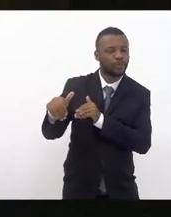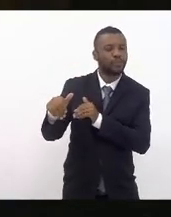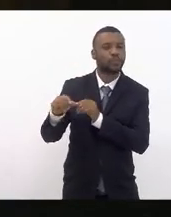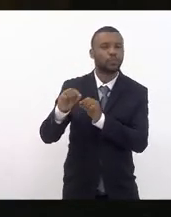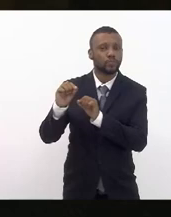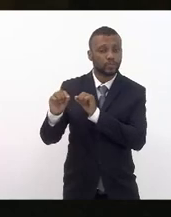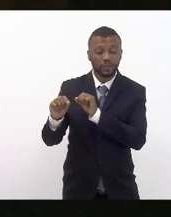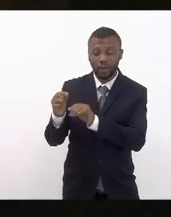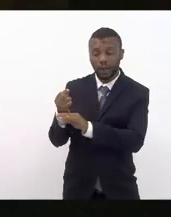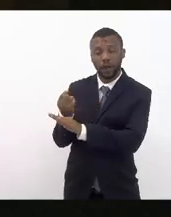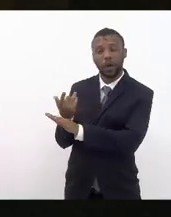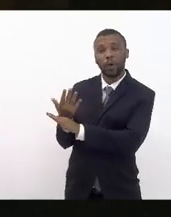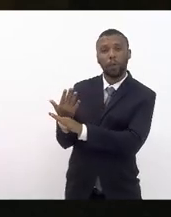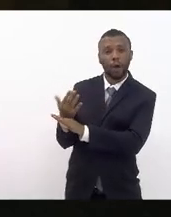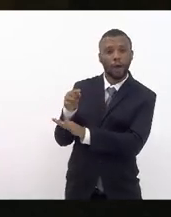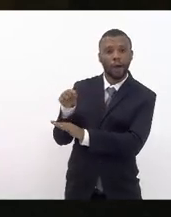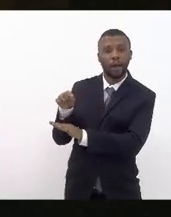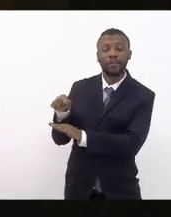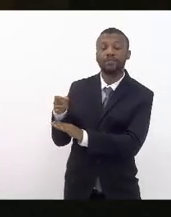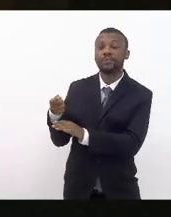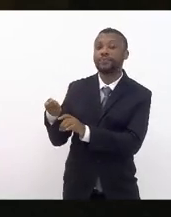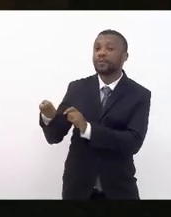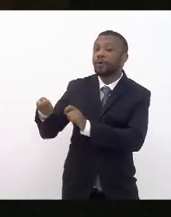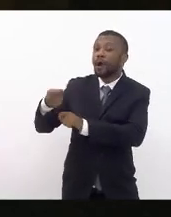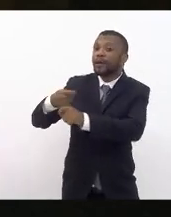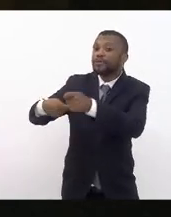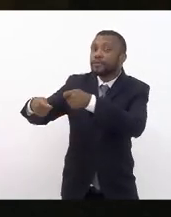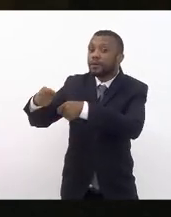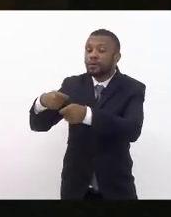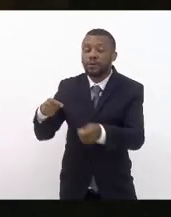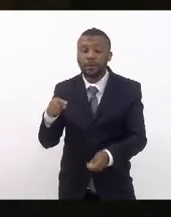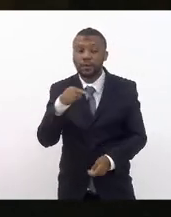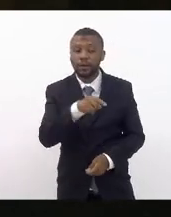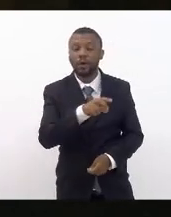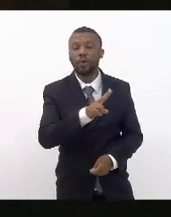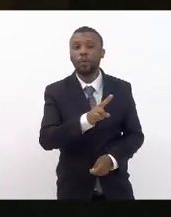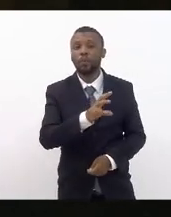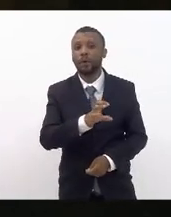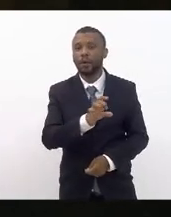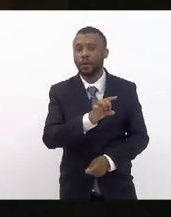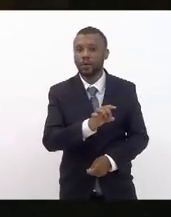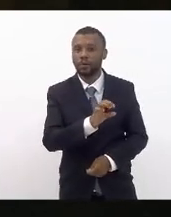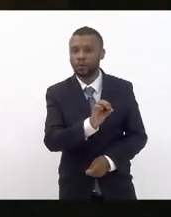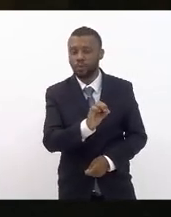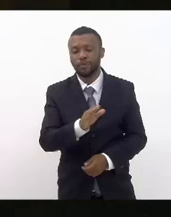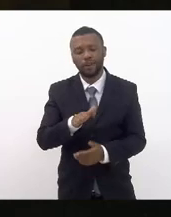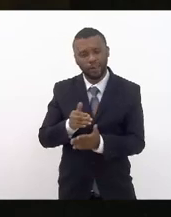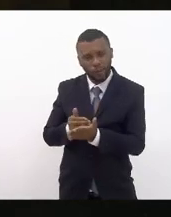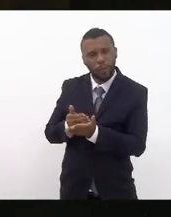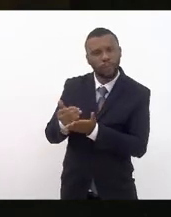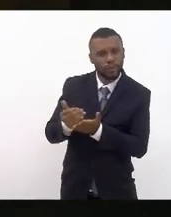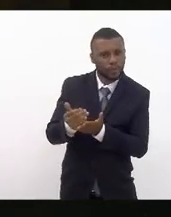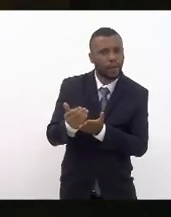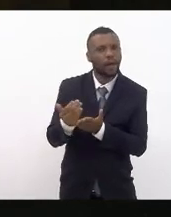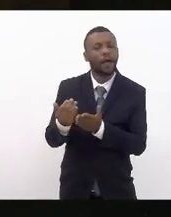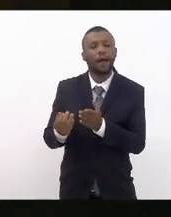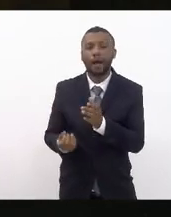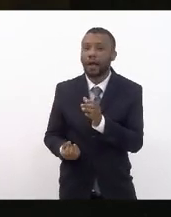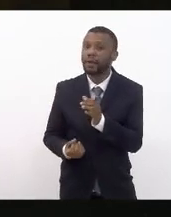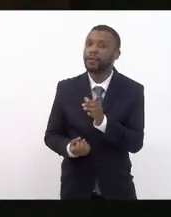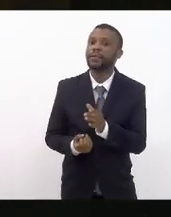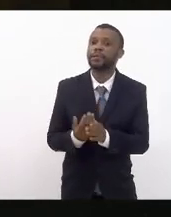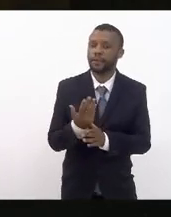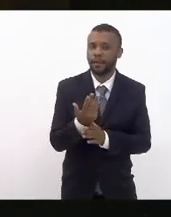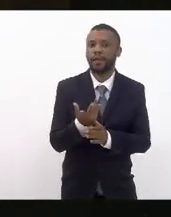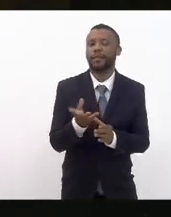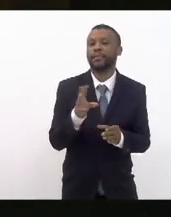aquilo que a UERJ, enquanto administradora da UESO, passará a implementar. E